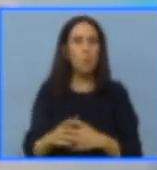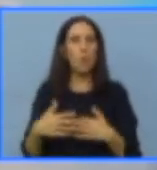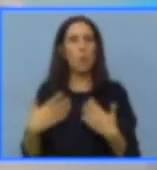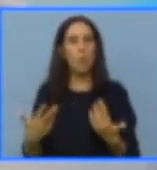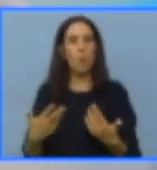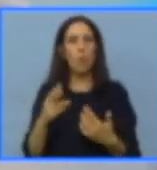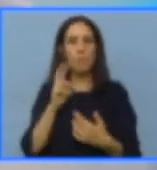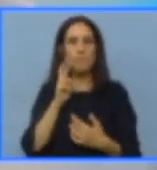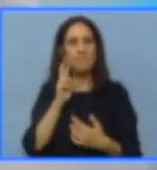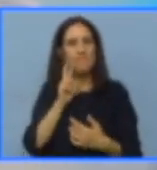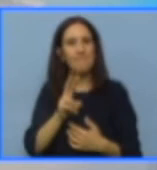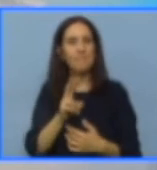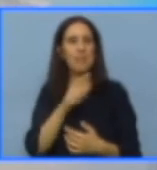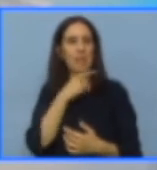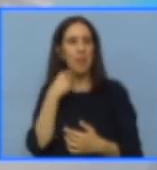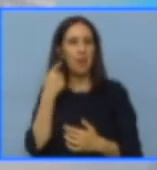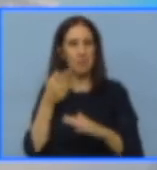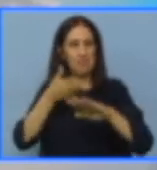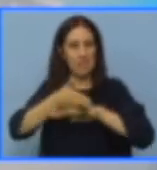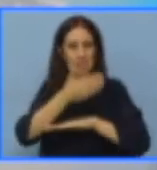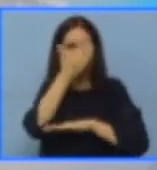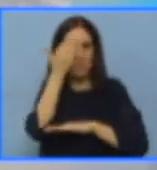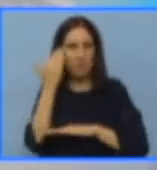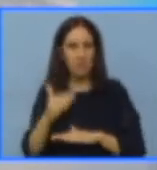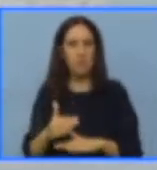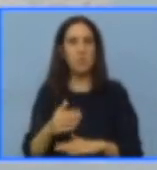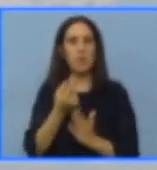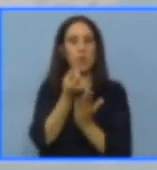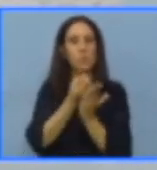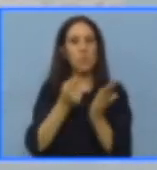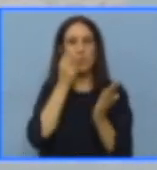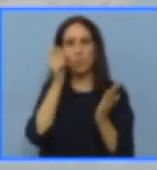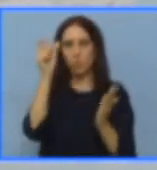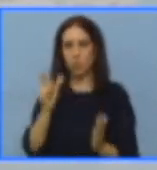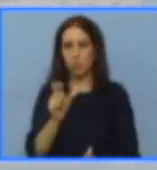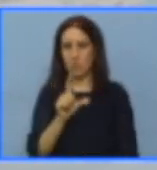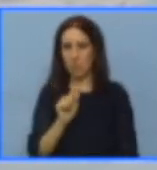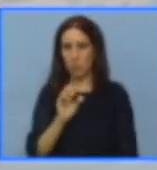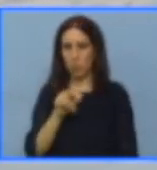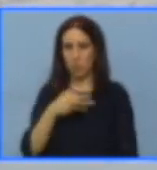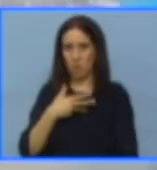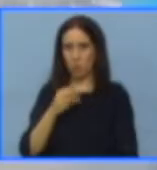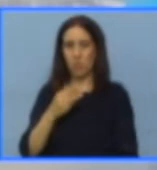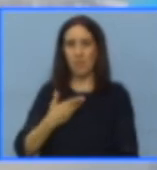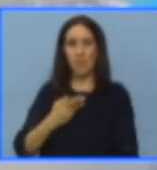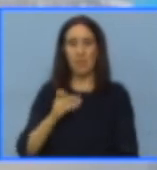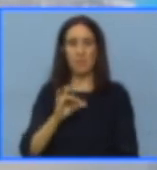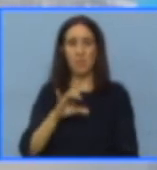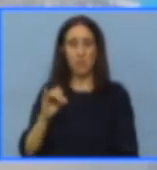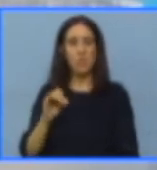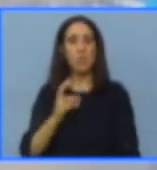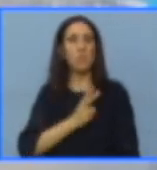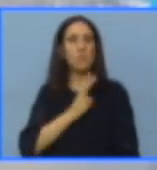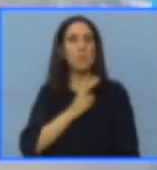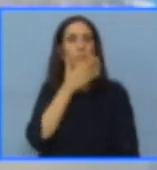difícil acesso, ou raramente vistas, temos um desenho de Leonardo da Vinci, pertencente à Faculdade de Belas Artes da Universidade do